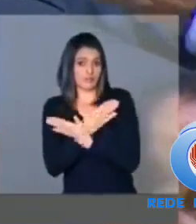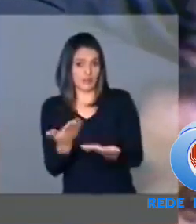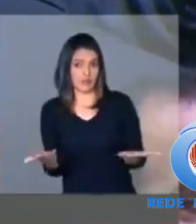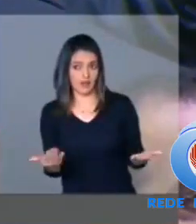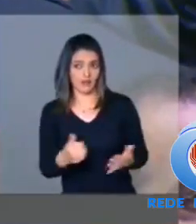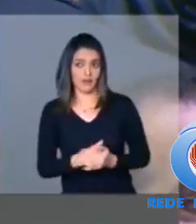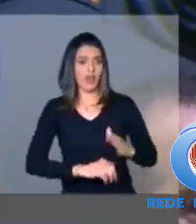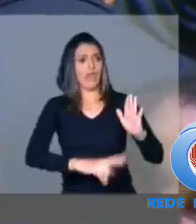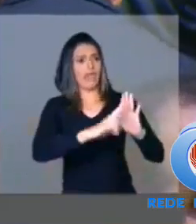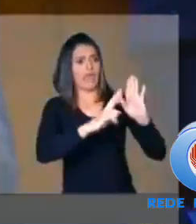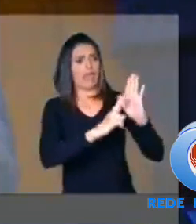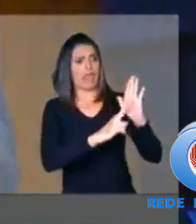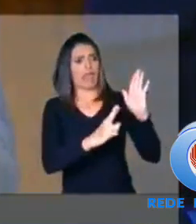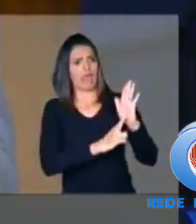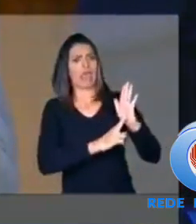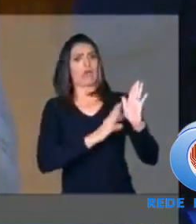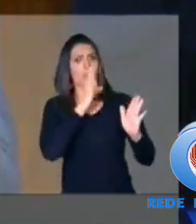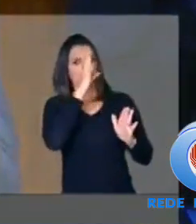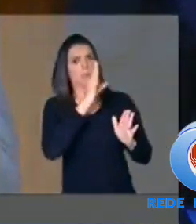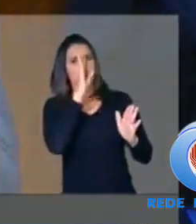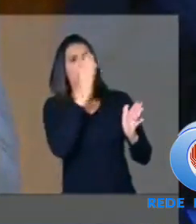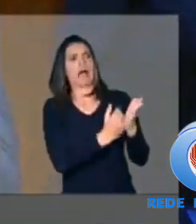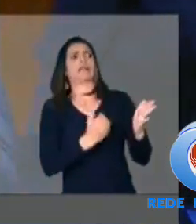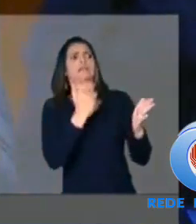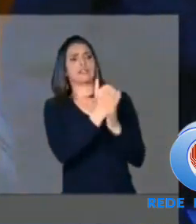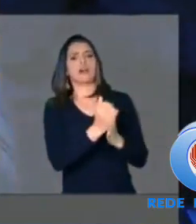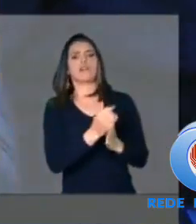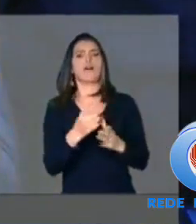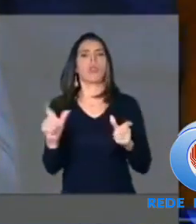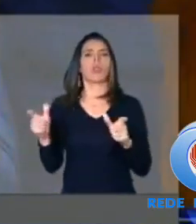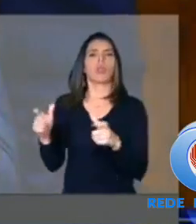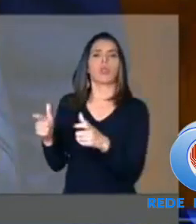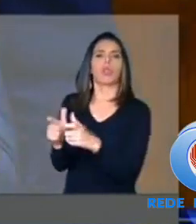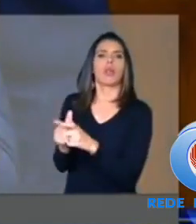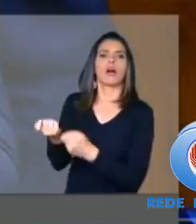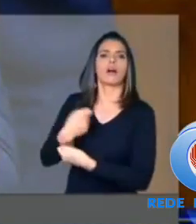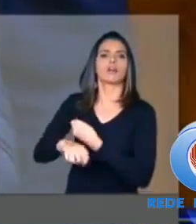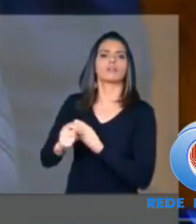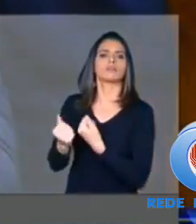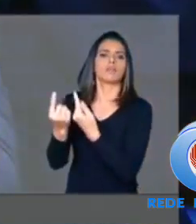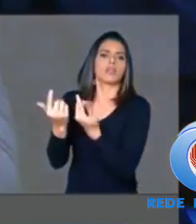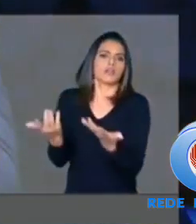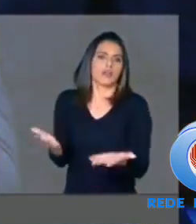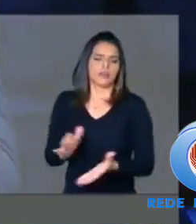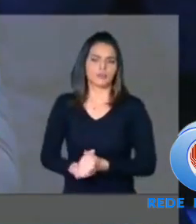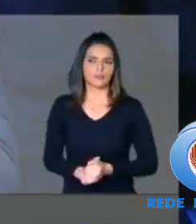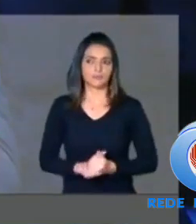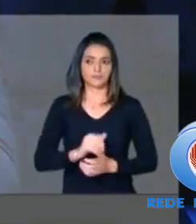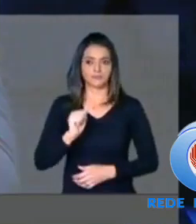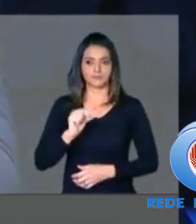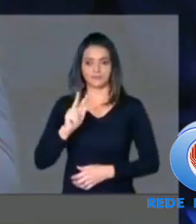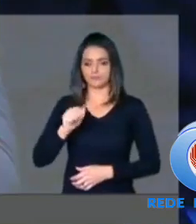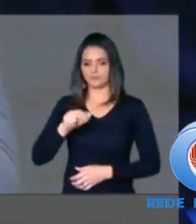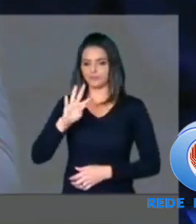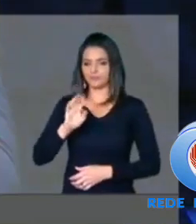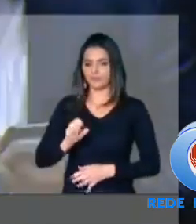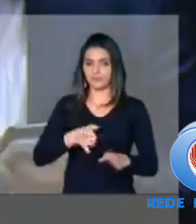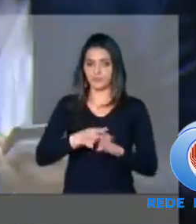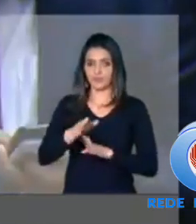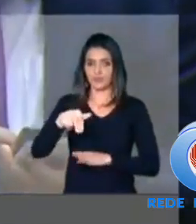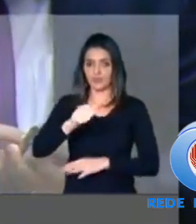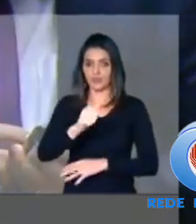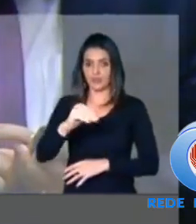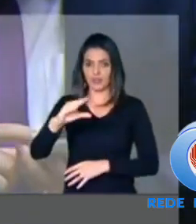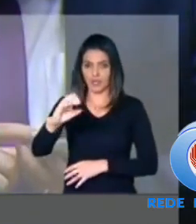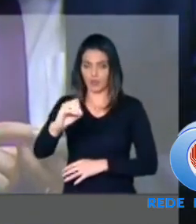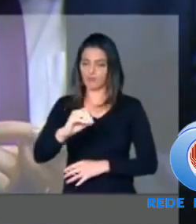mercado. Senhor Avante. Presidente. Avante. Não. Avante, presidente Rodrigo Maia, encaminha o voto